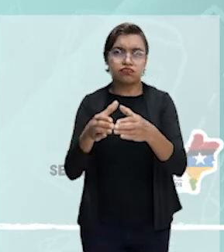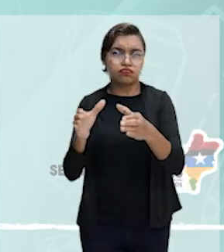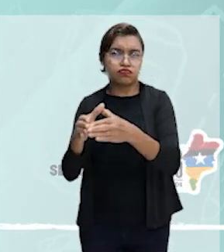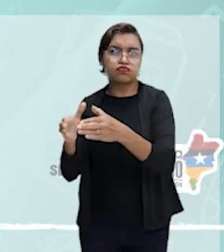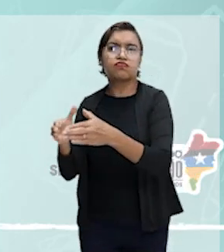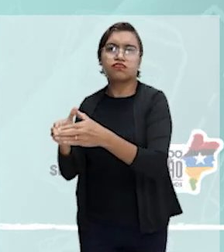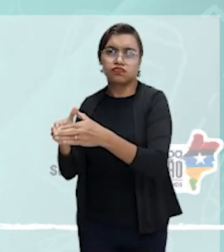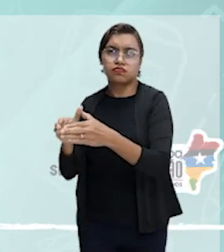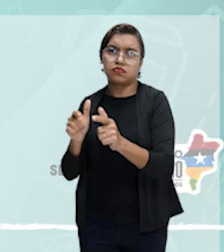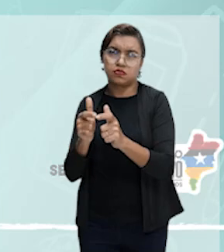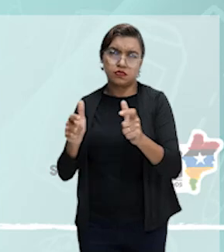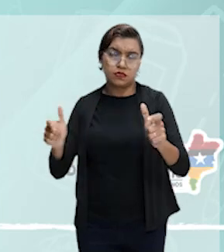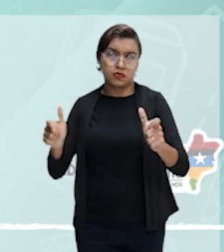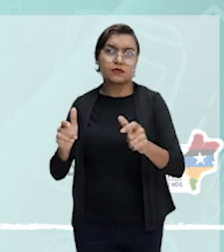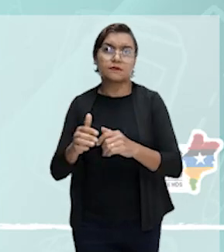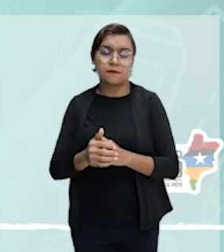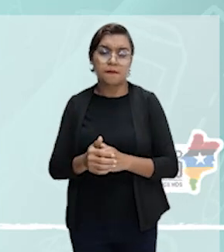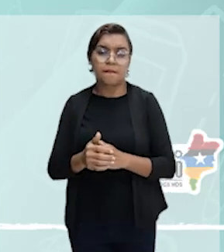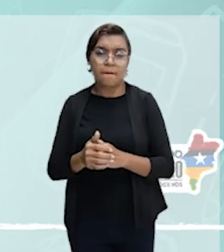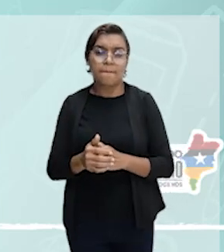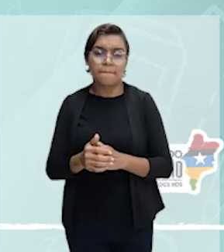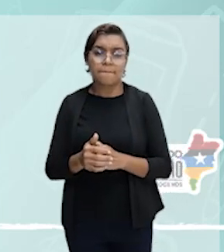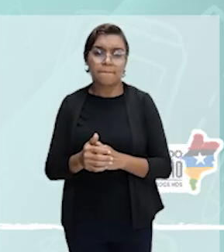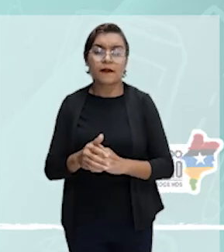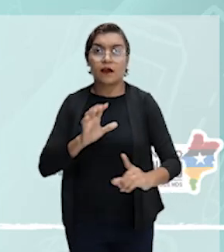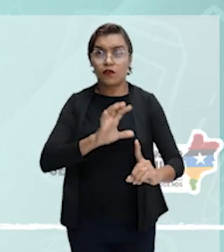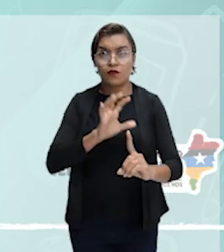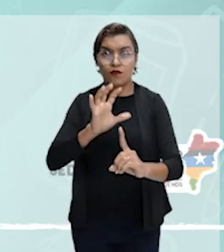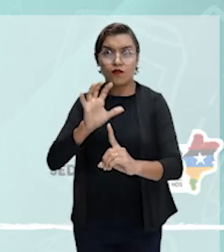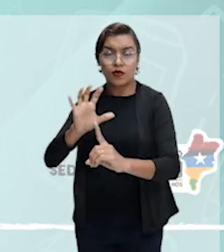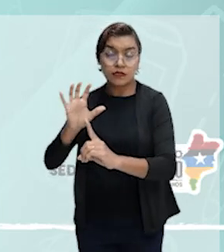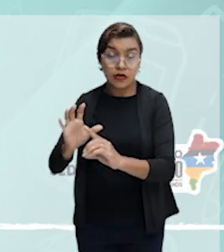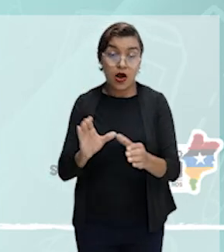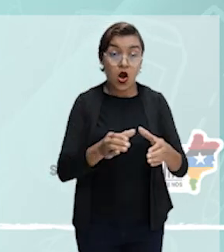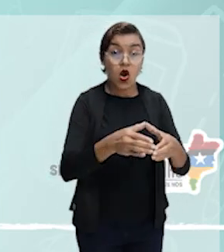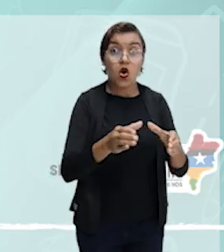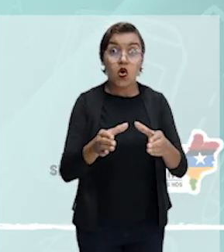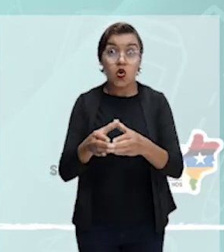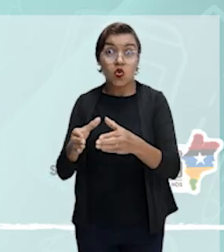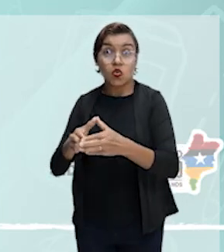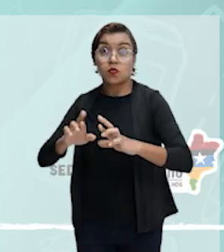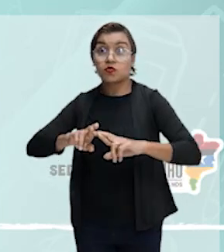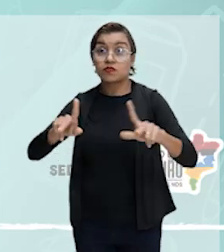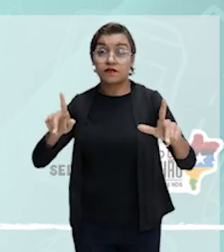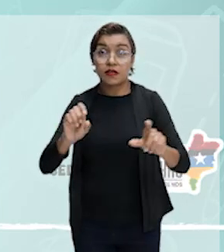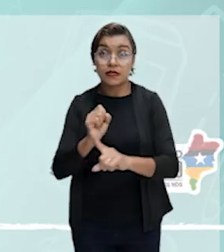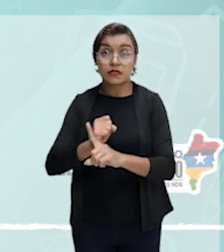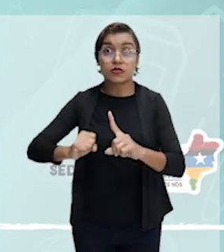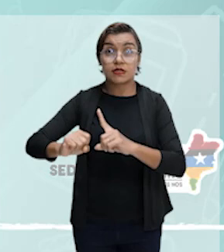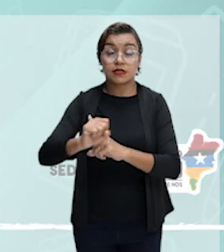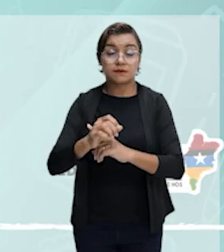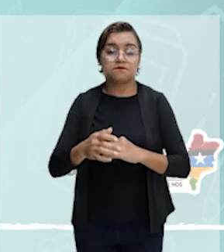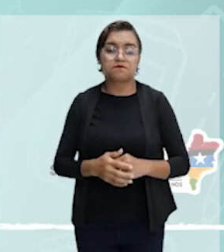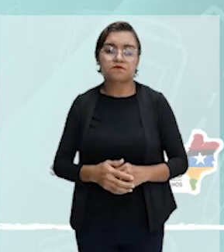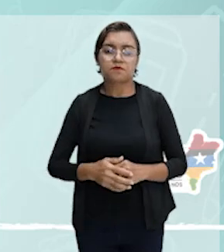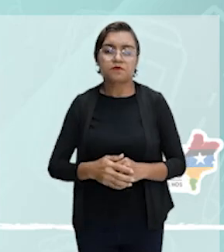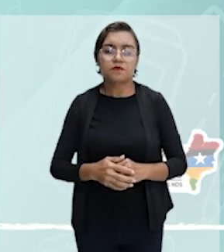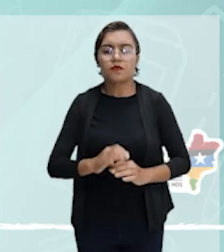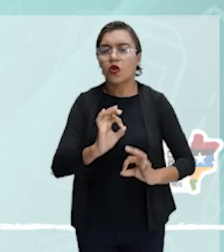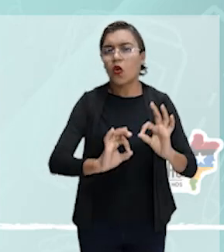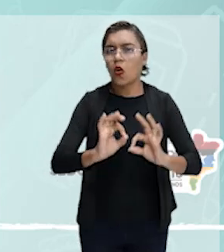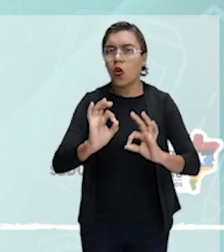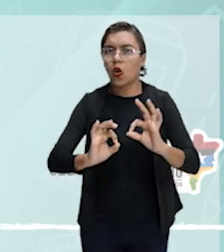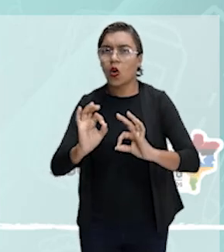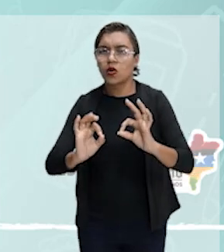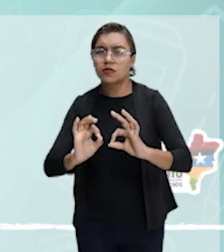uma abrangência maior, a atingir diversos segmentos diferentes da sociedade. A organização desses movimentos não